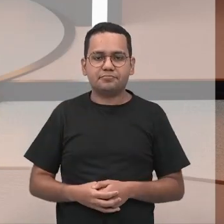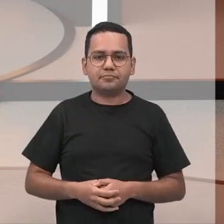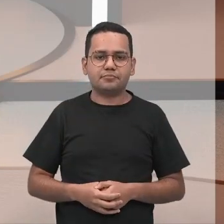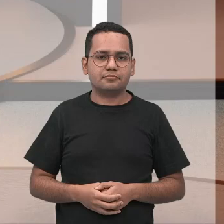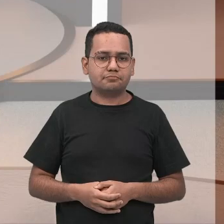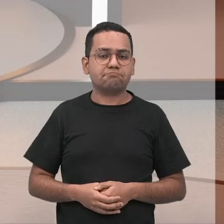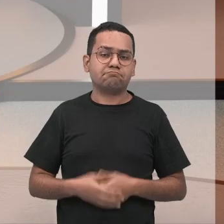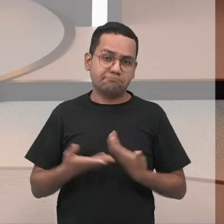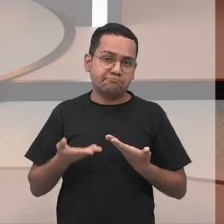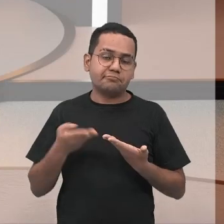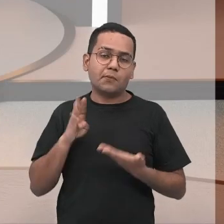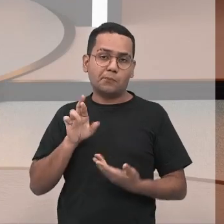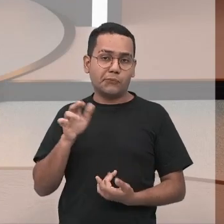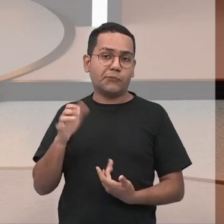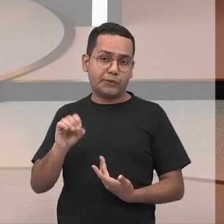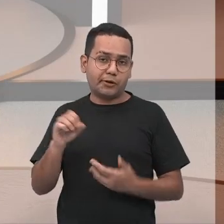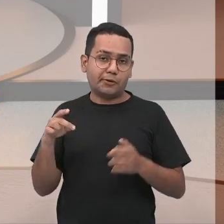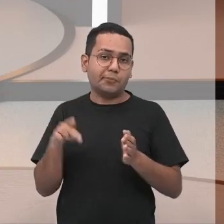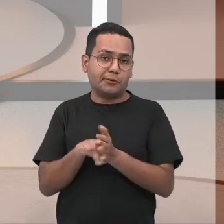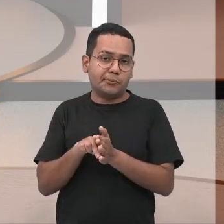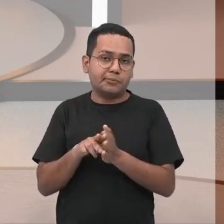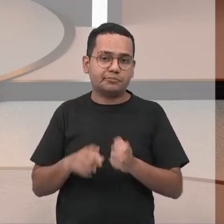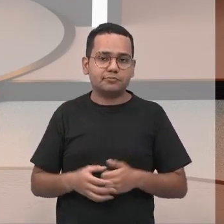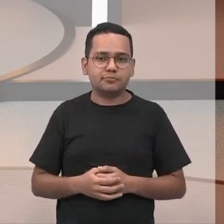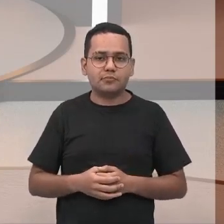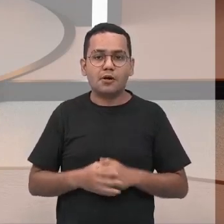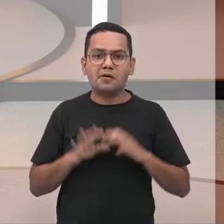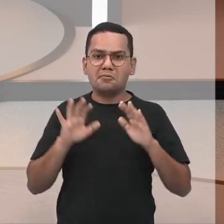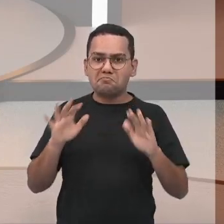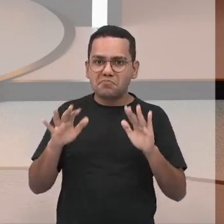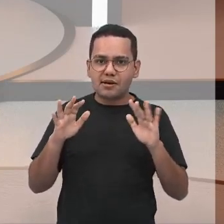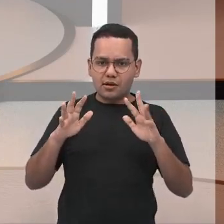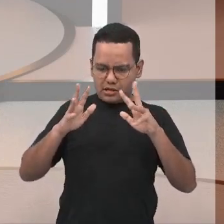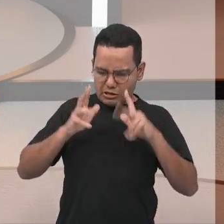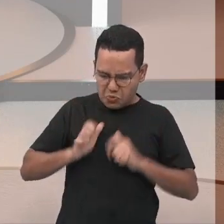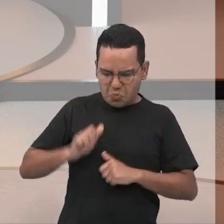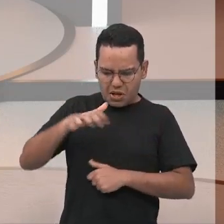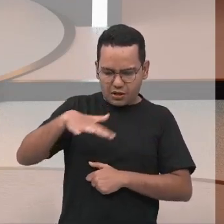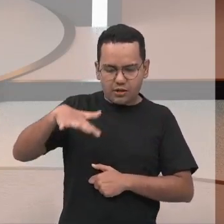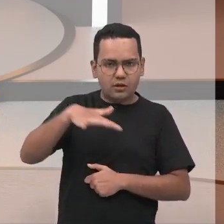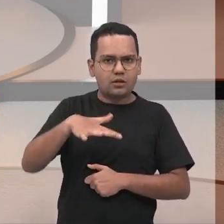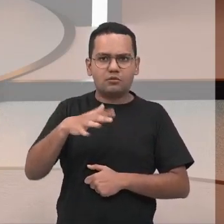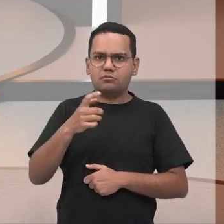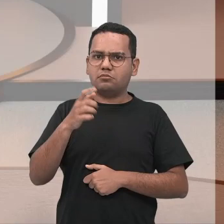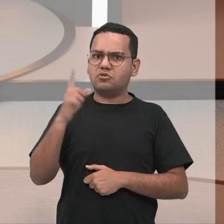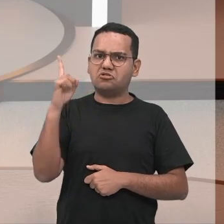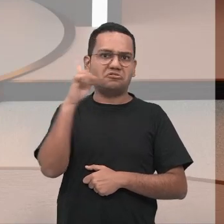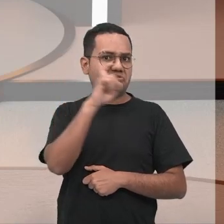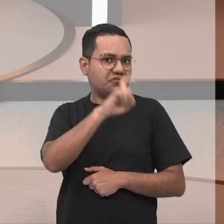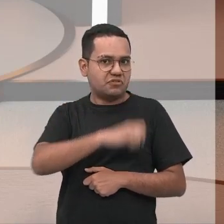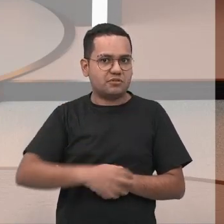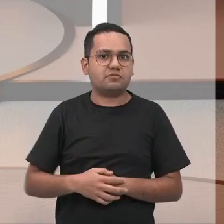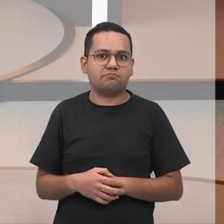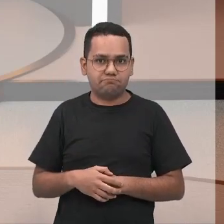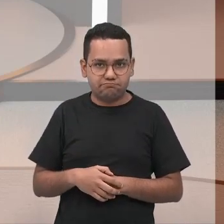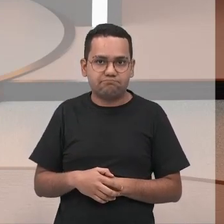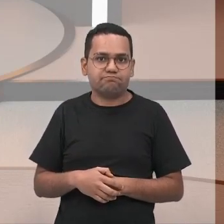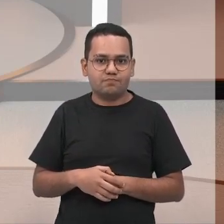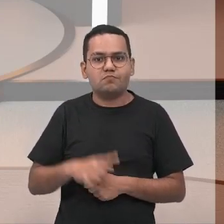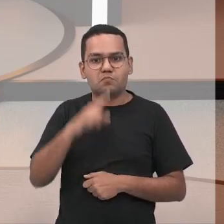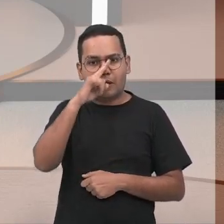no chão. Então, a higiene, a salubridade era precária. Muito pelo contrário, o ambiente era